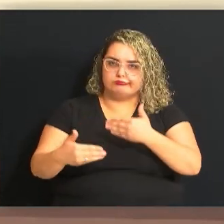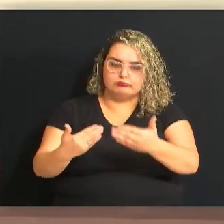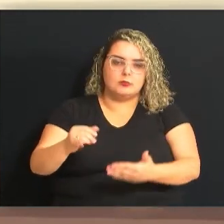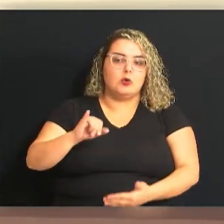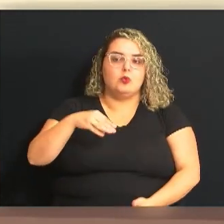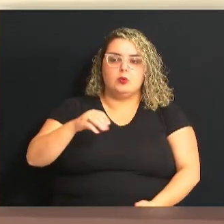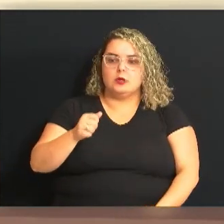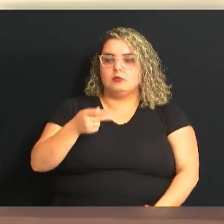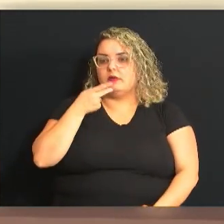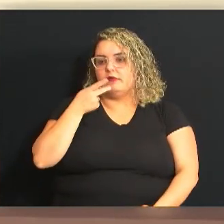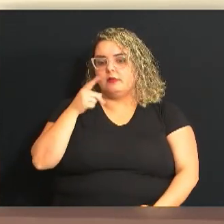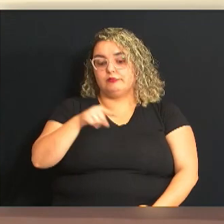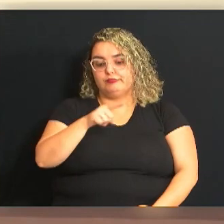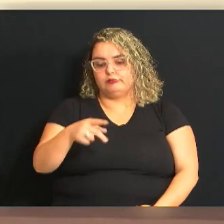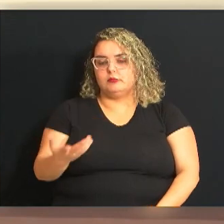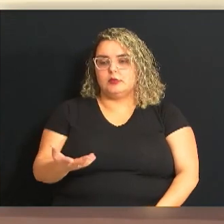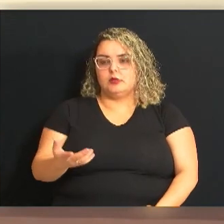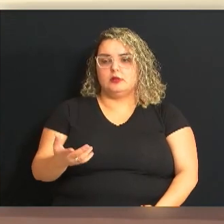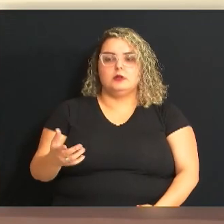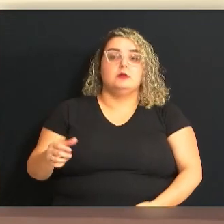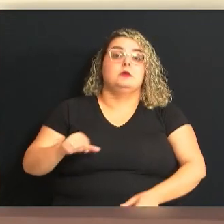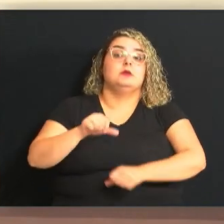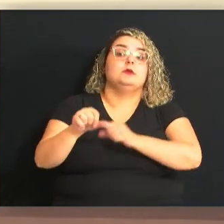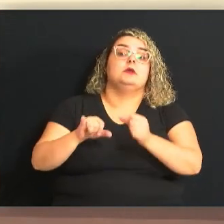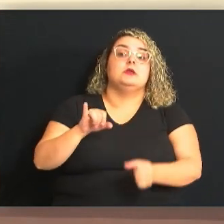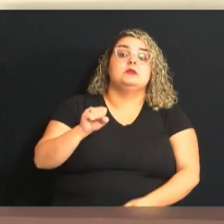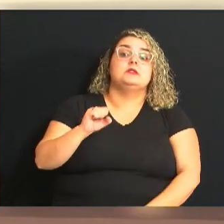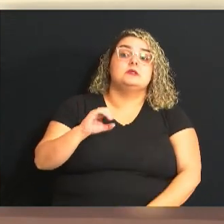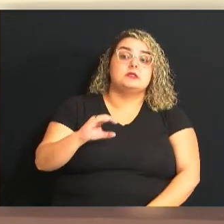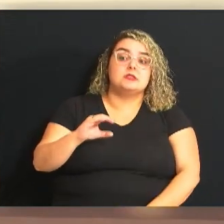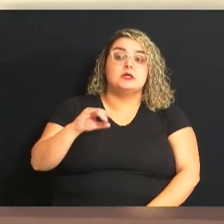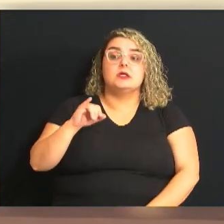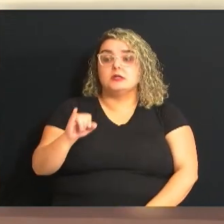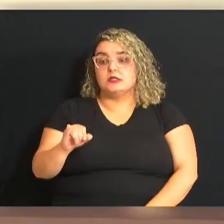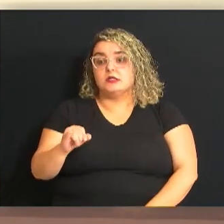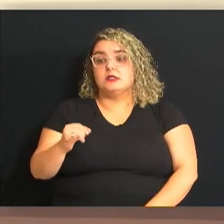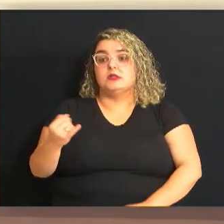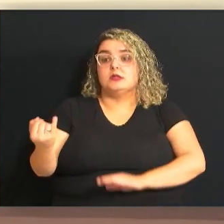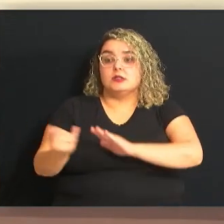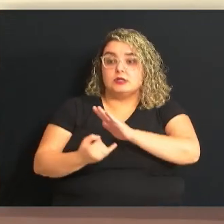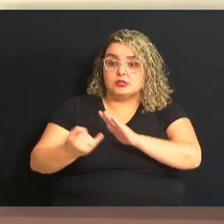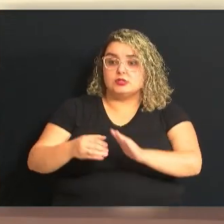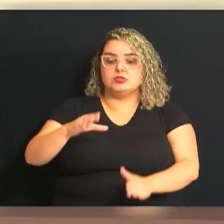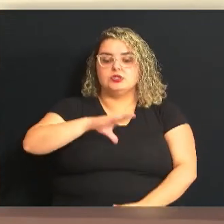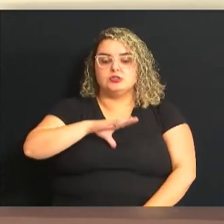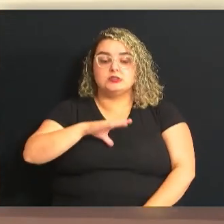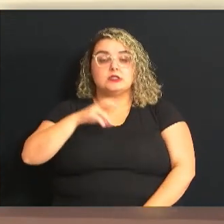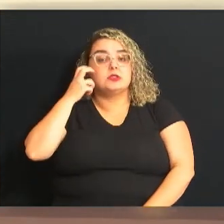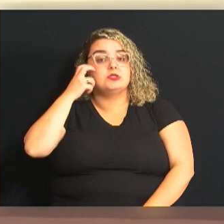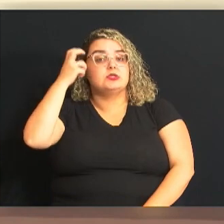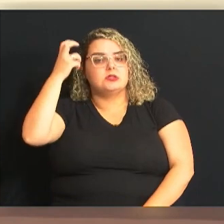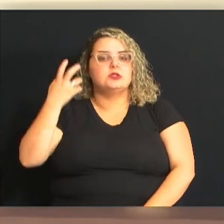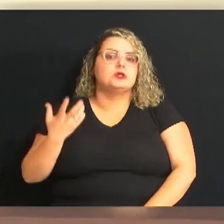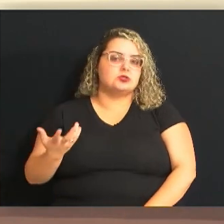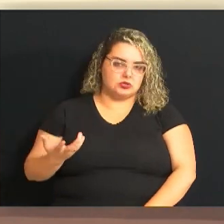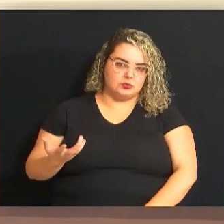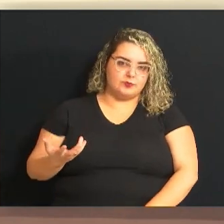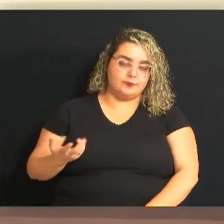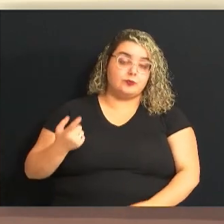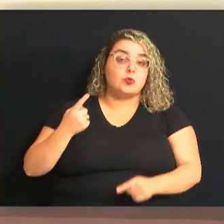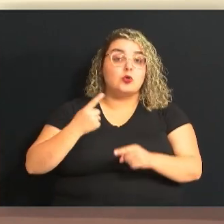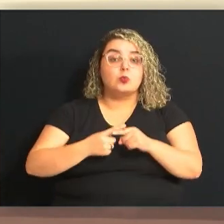Temos algumas sugestões de aprimoramento no WAVE. Então, na verdade, hoje a gente está